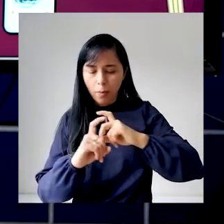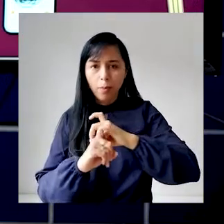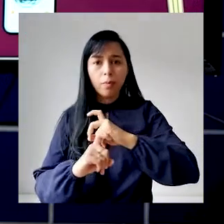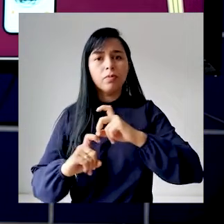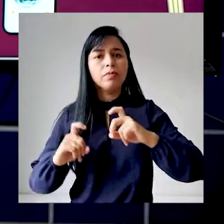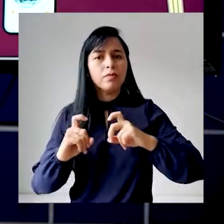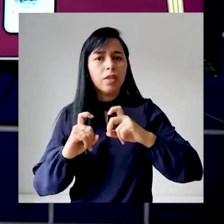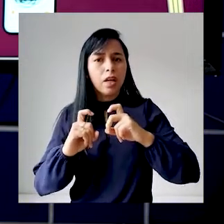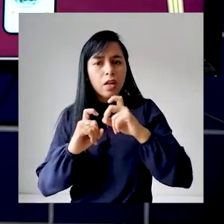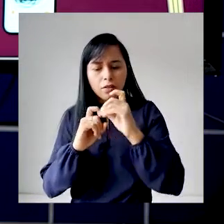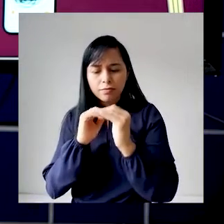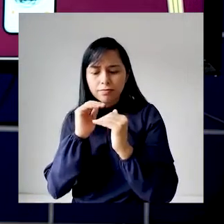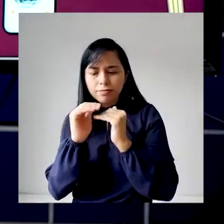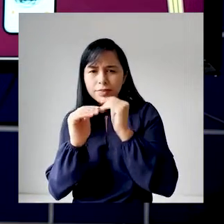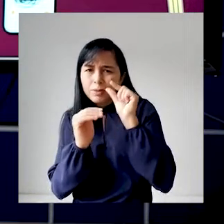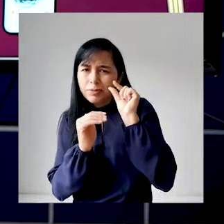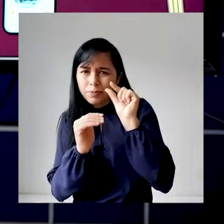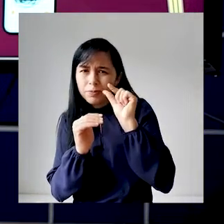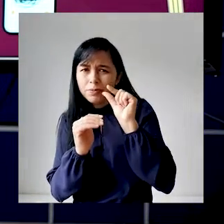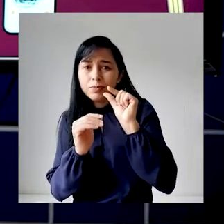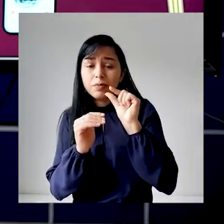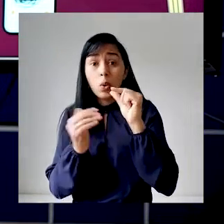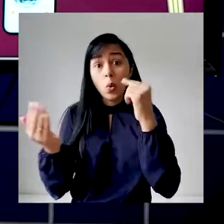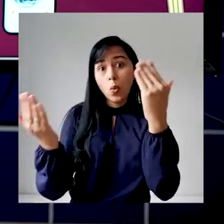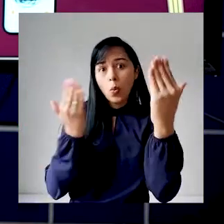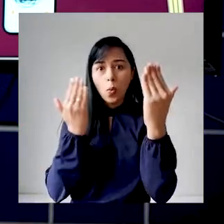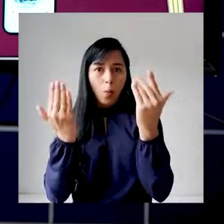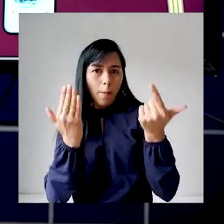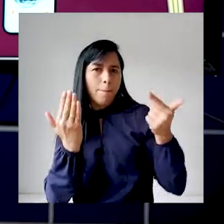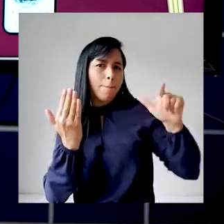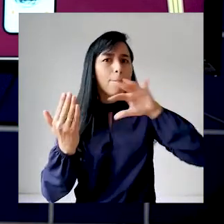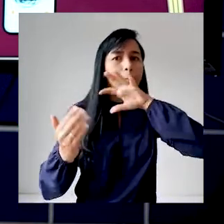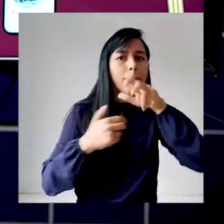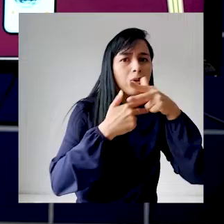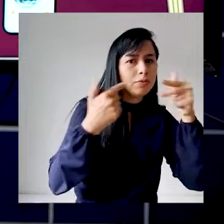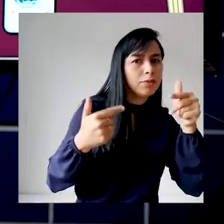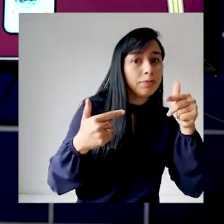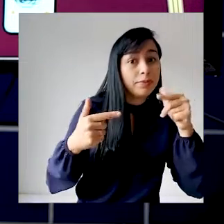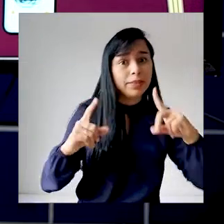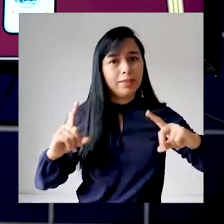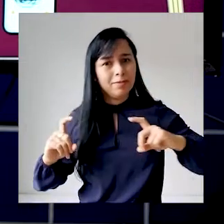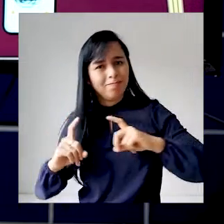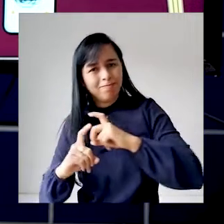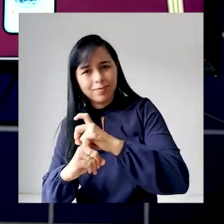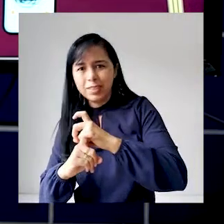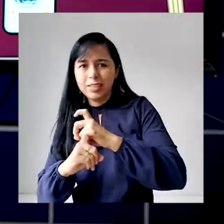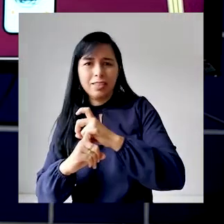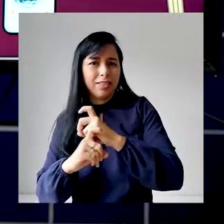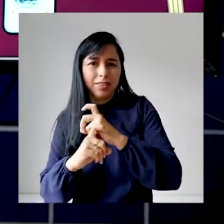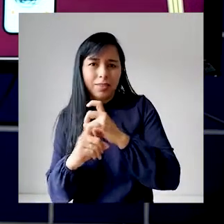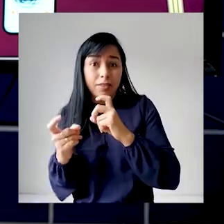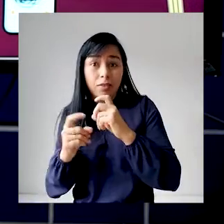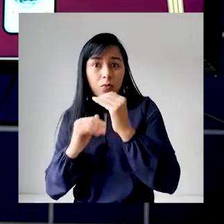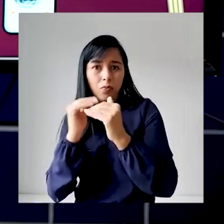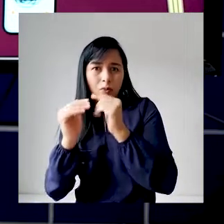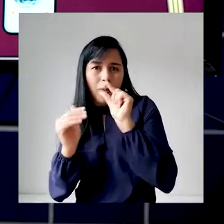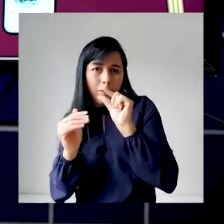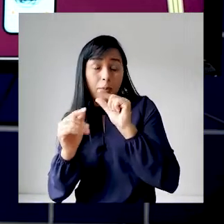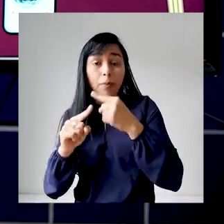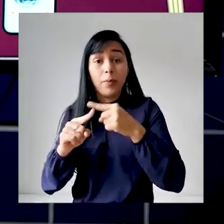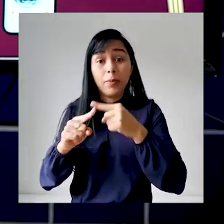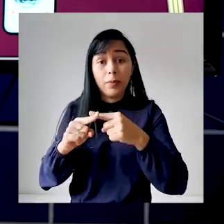pouco desenvolvidos em relação a outros como os animais, pois suas células são meio